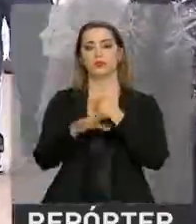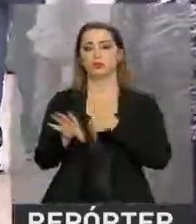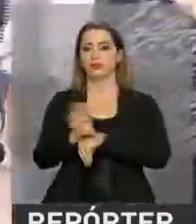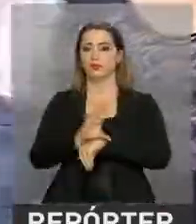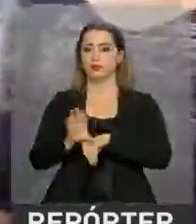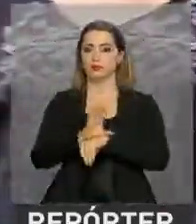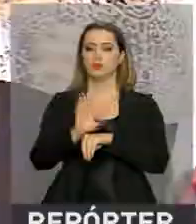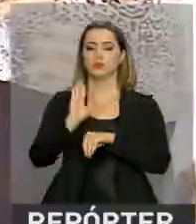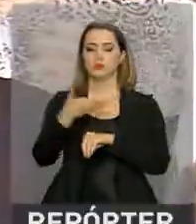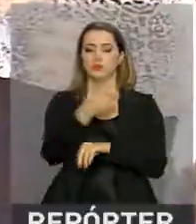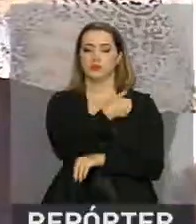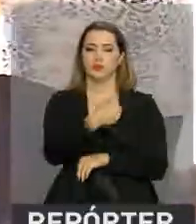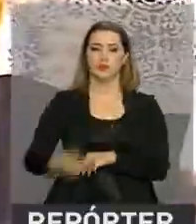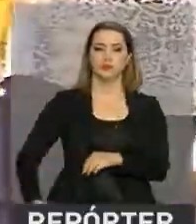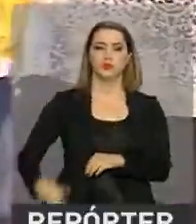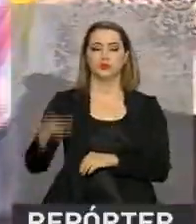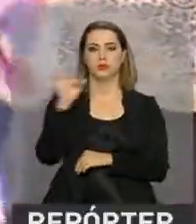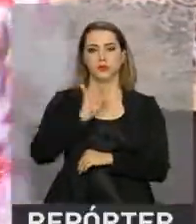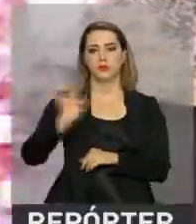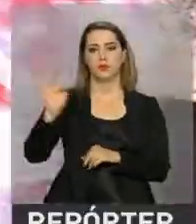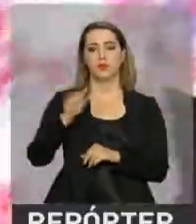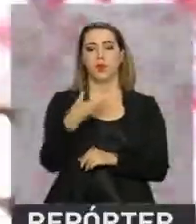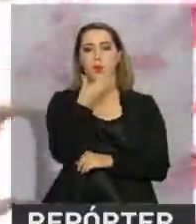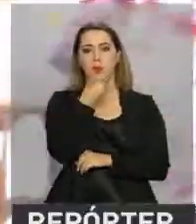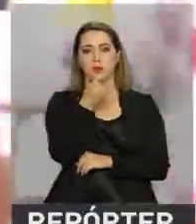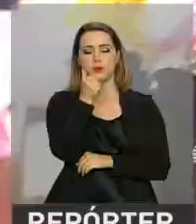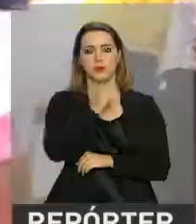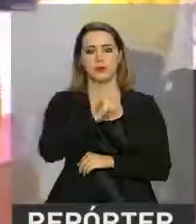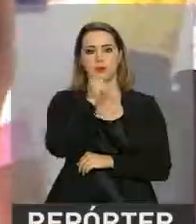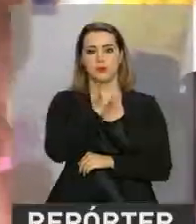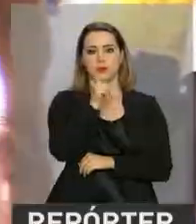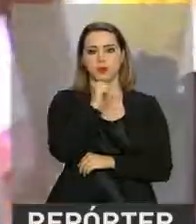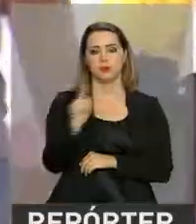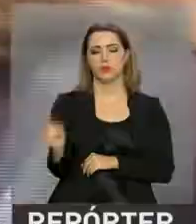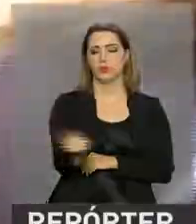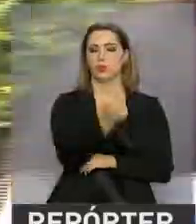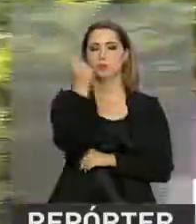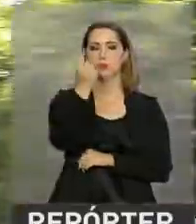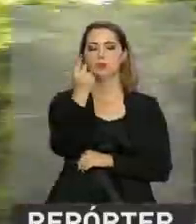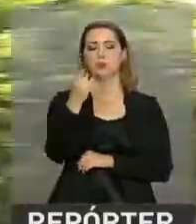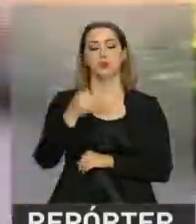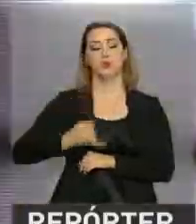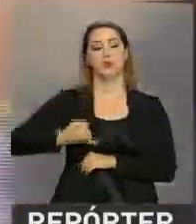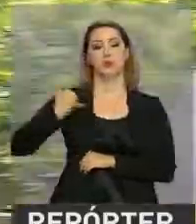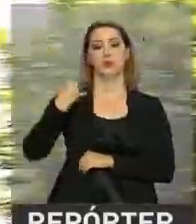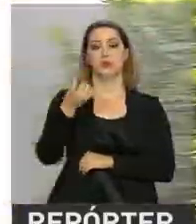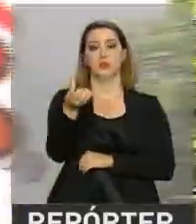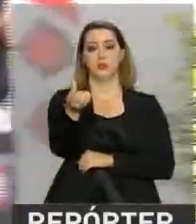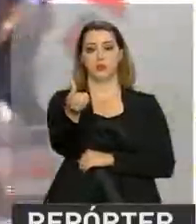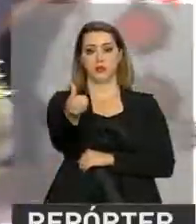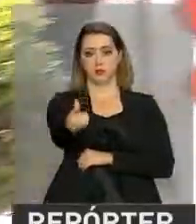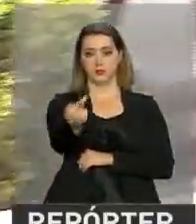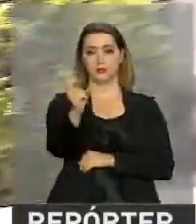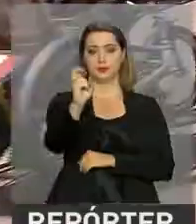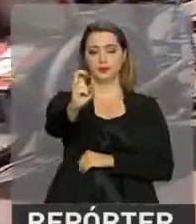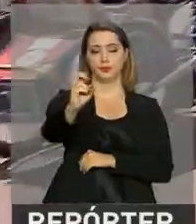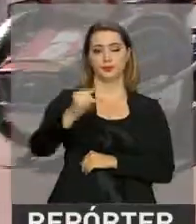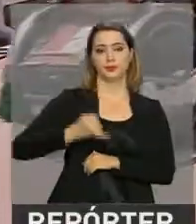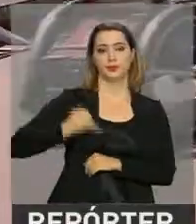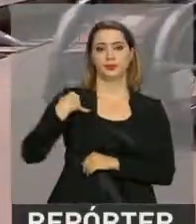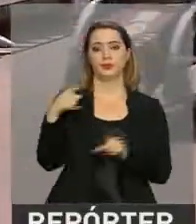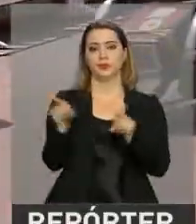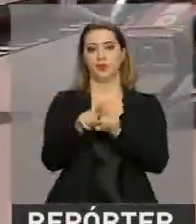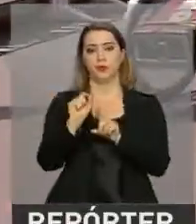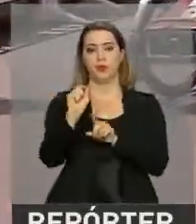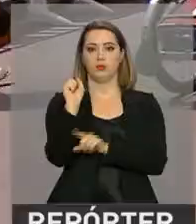do governo federal. Entre elas, homens e mulheres com a única idade de 65 anos para se aposentar,